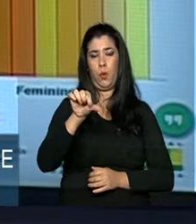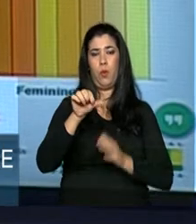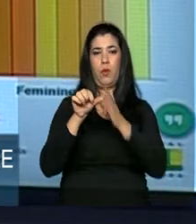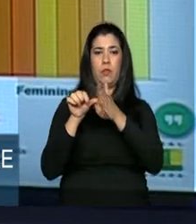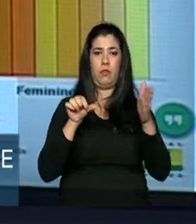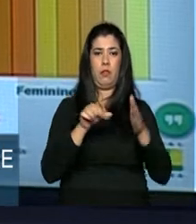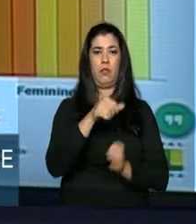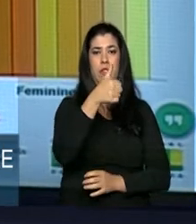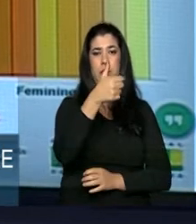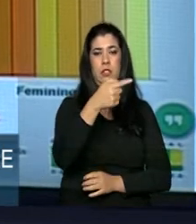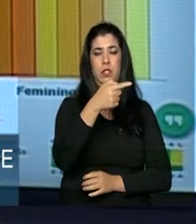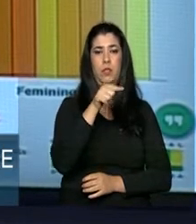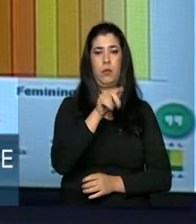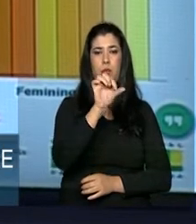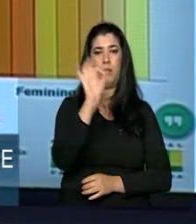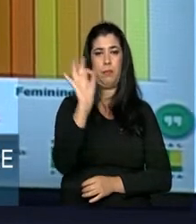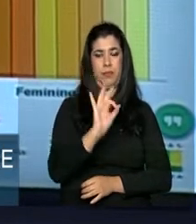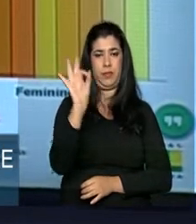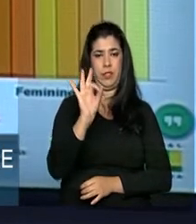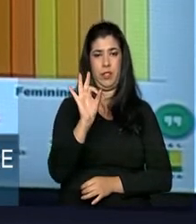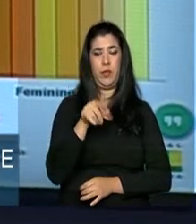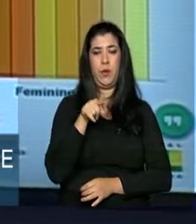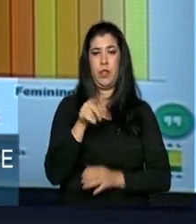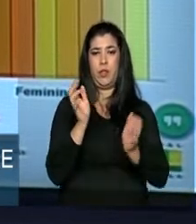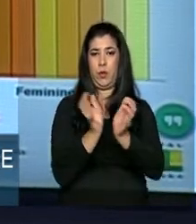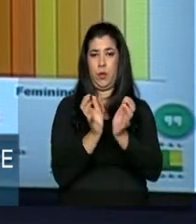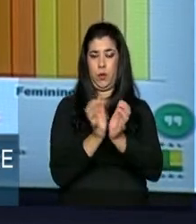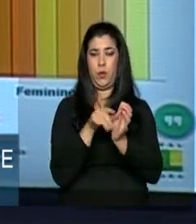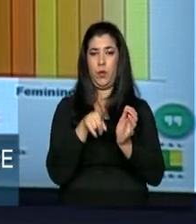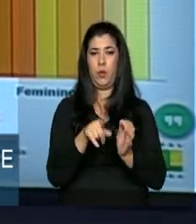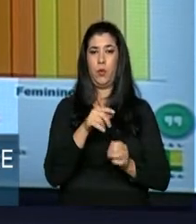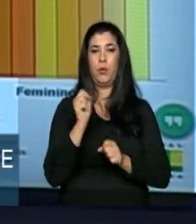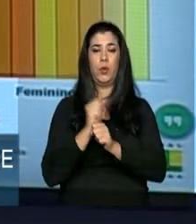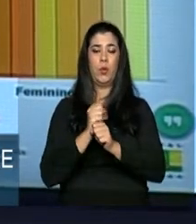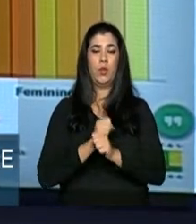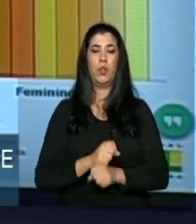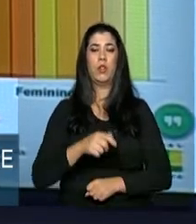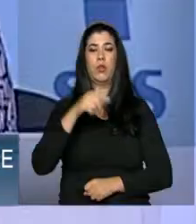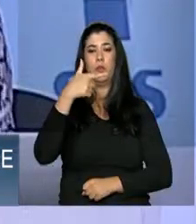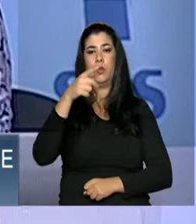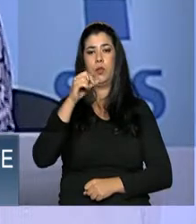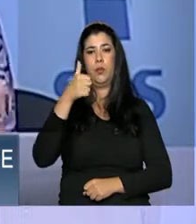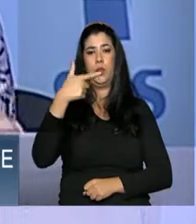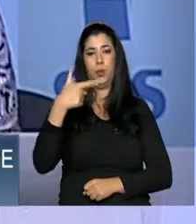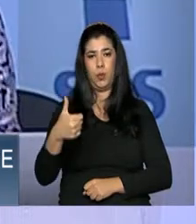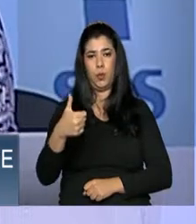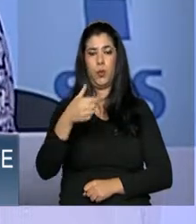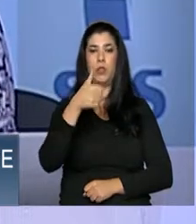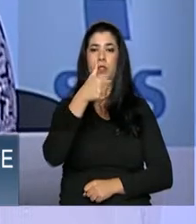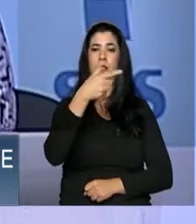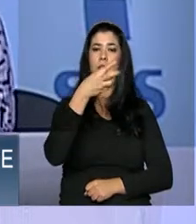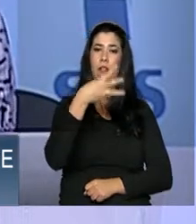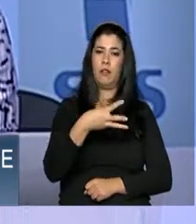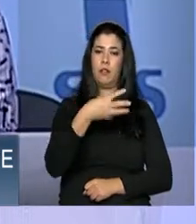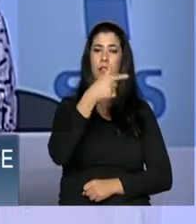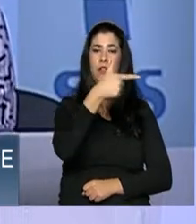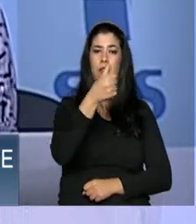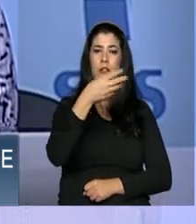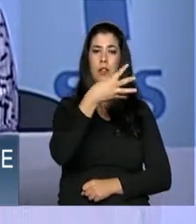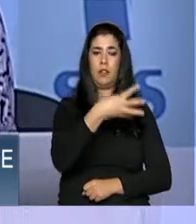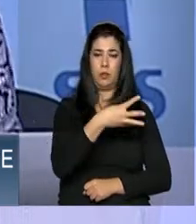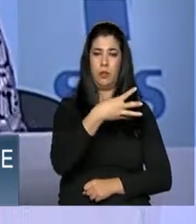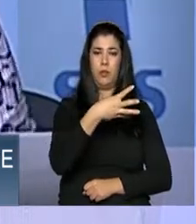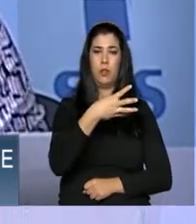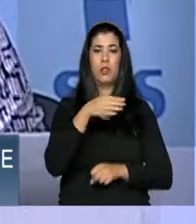nós gostaríamos de destacar que em 2012, 2013, 2014, praticamente não houve